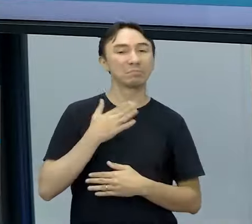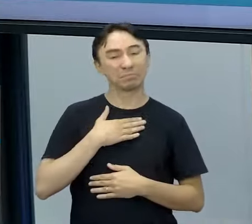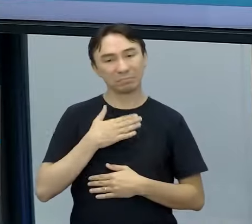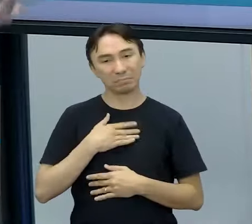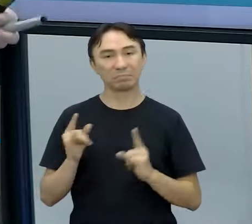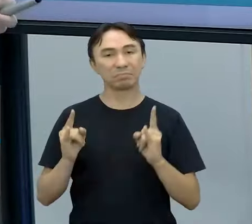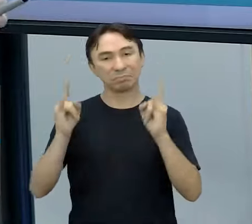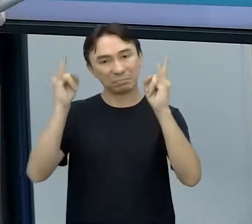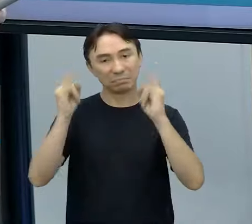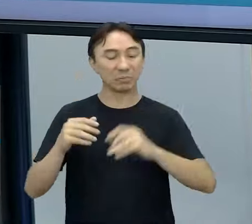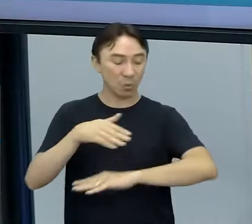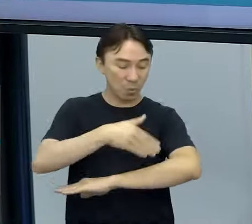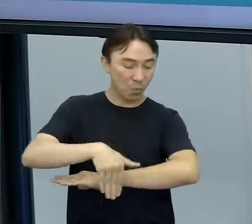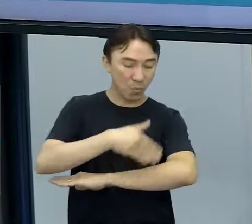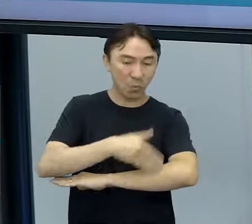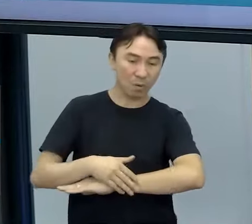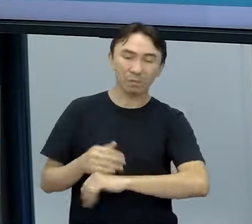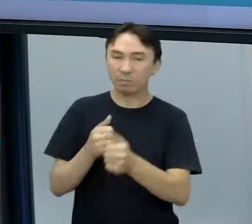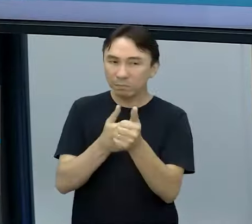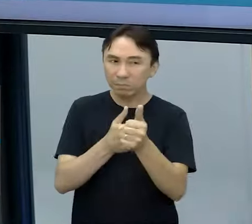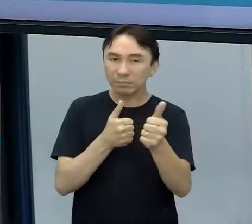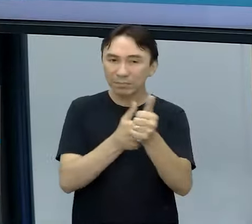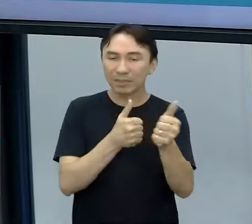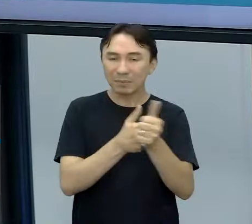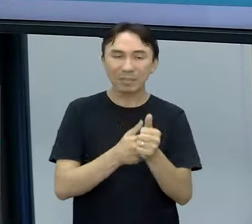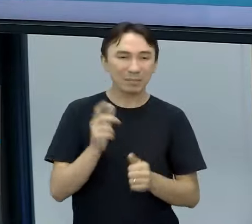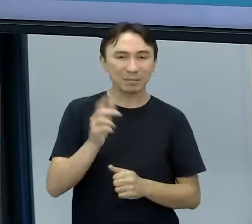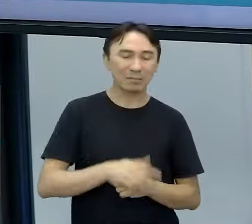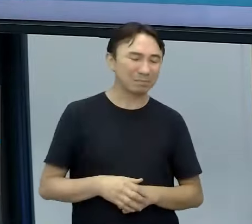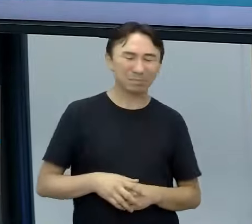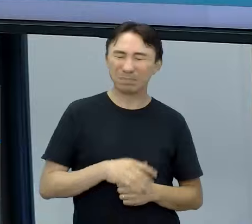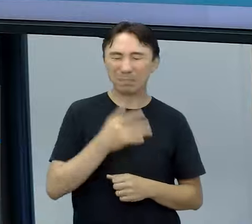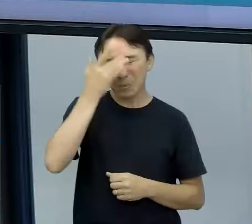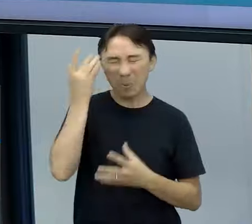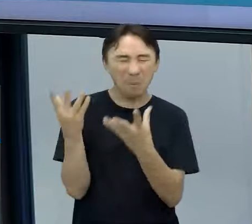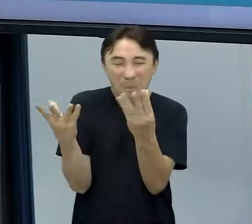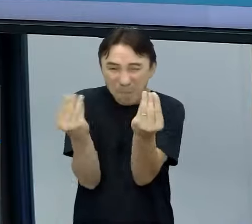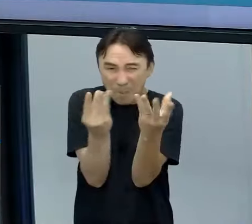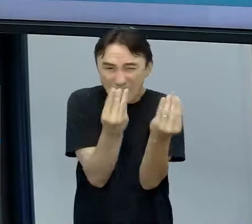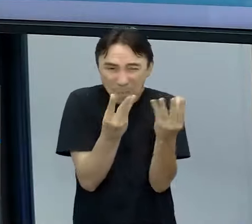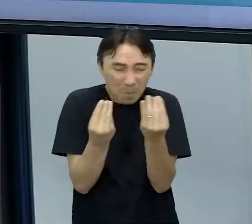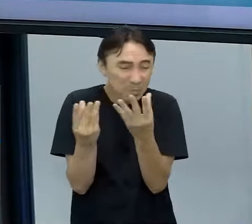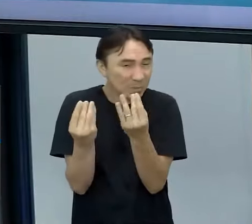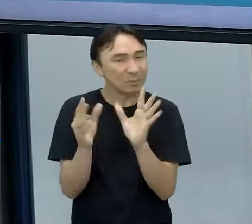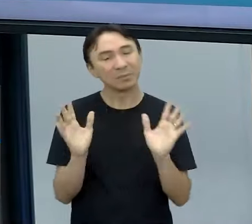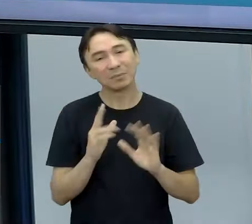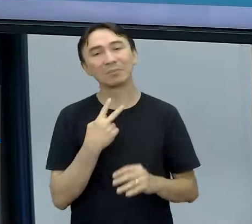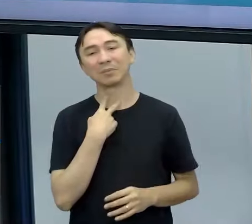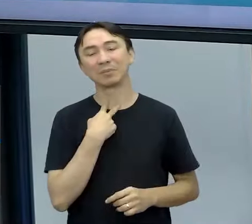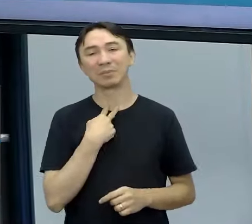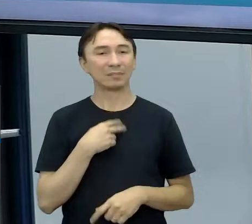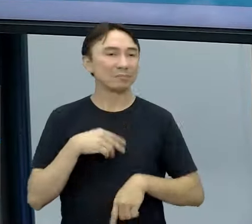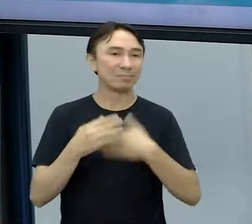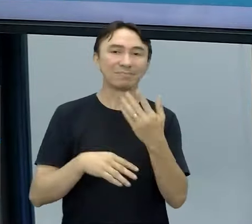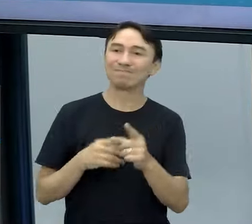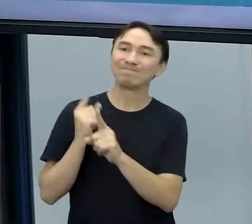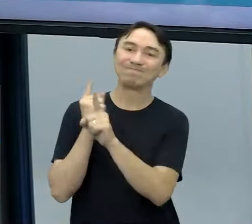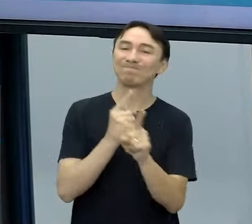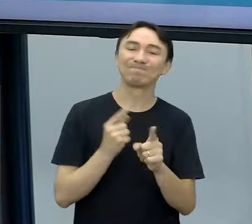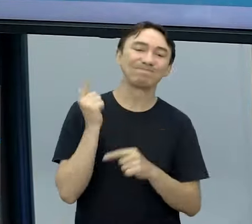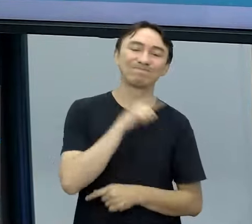pessoas das ruas próximas, eu só não posso pensar muito grande, porque senão fica difícil também de atingir. Agora, na escola, você pode pensar, ah, minha escola é